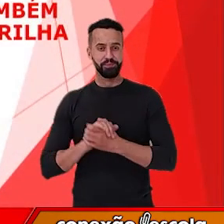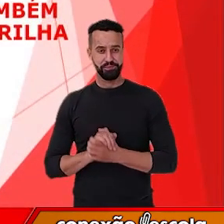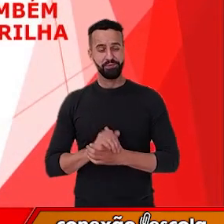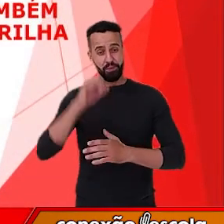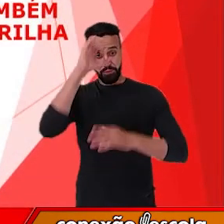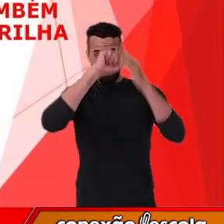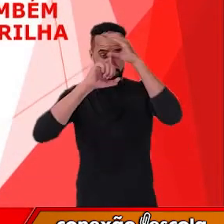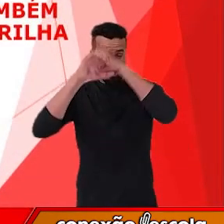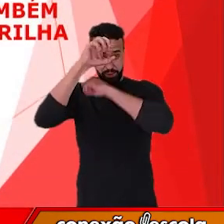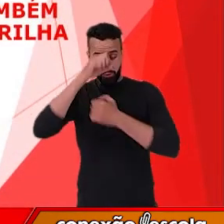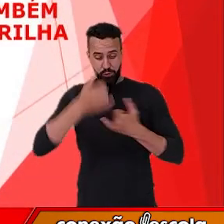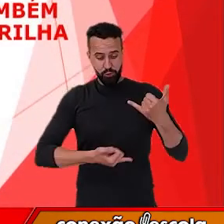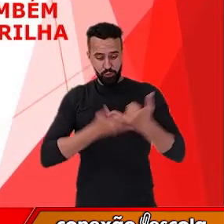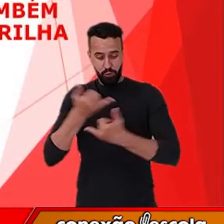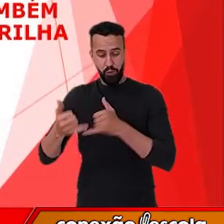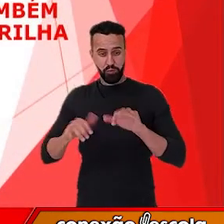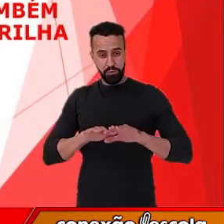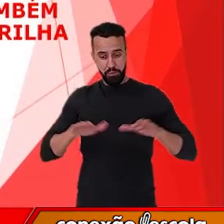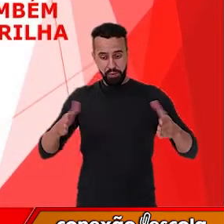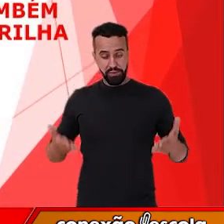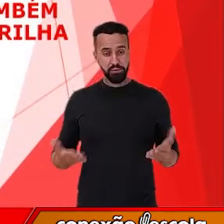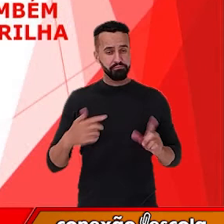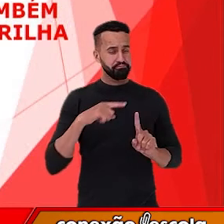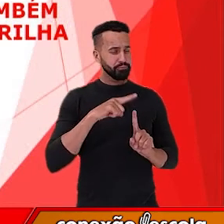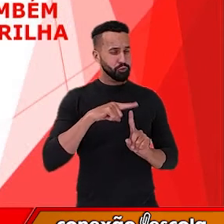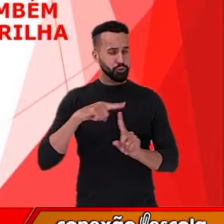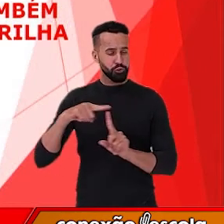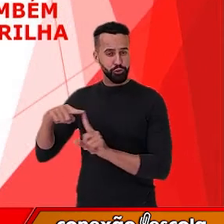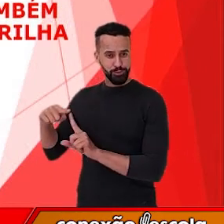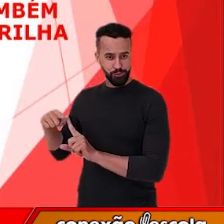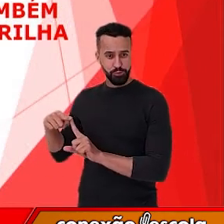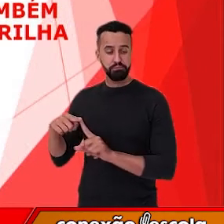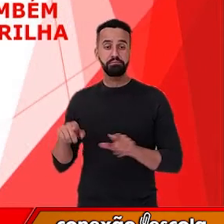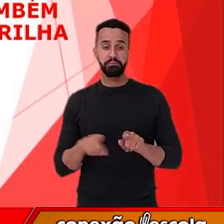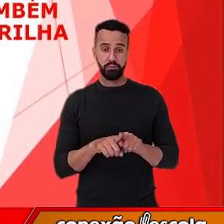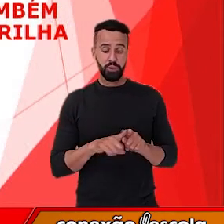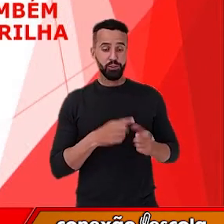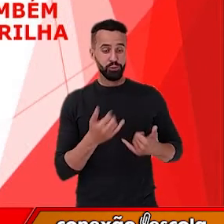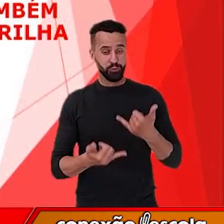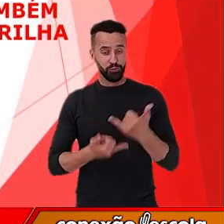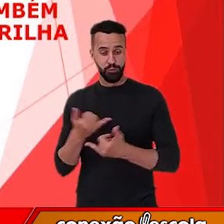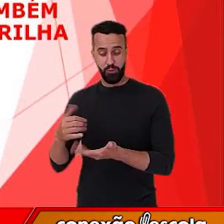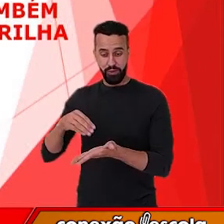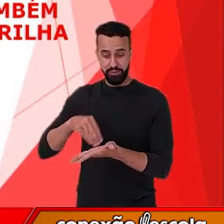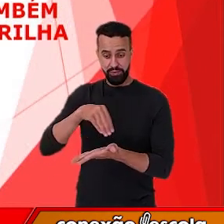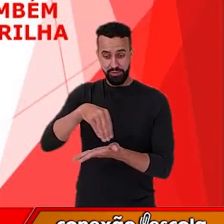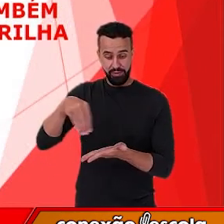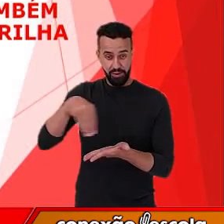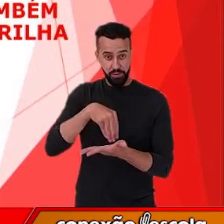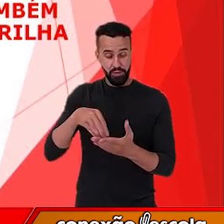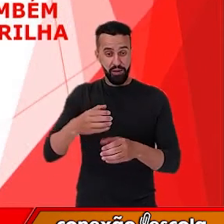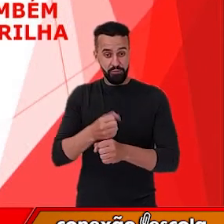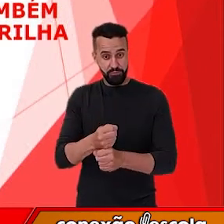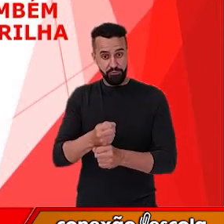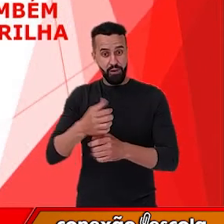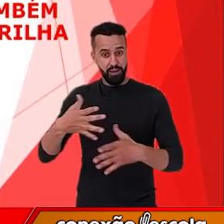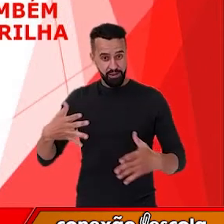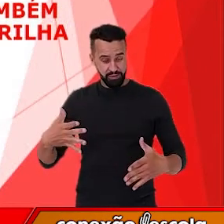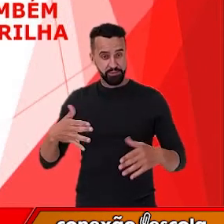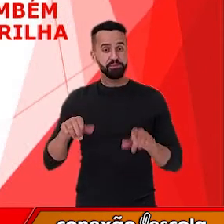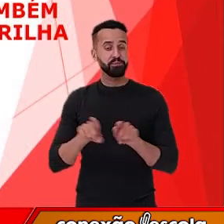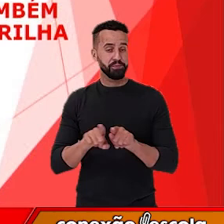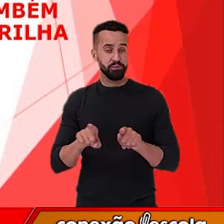aprendemos sobre os jogos de mesa, os tipos de jogos de mesa, a jogar damas e pega varetas.